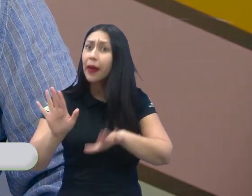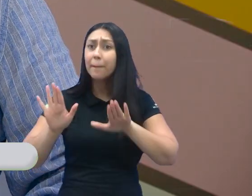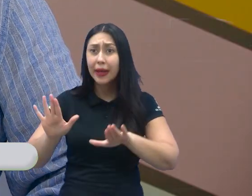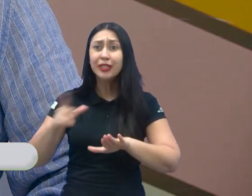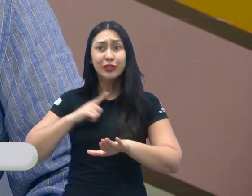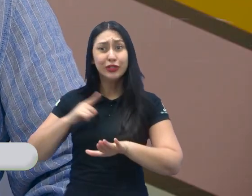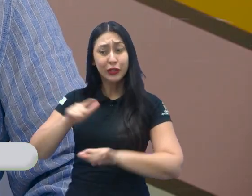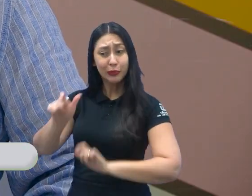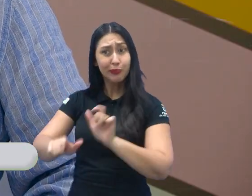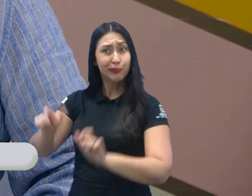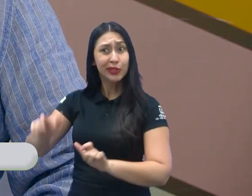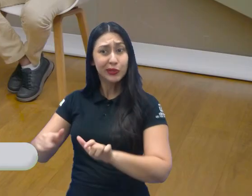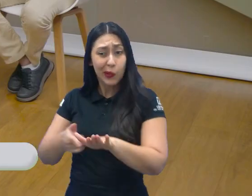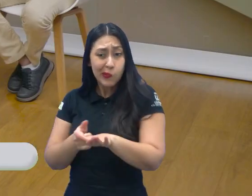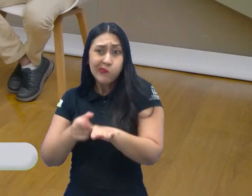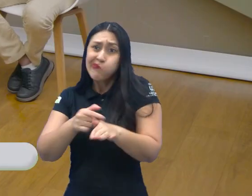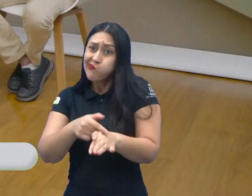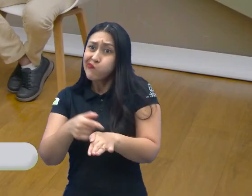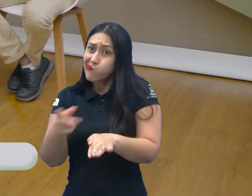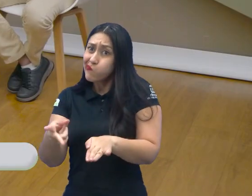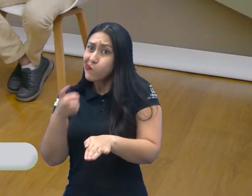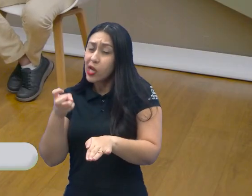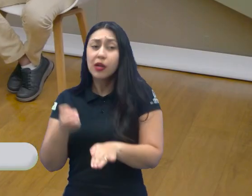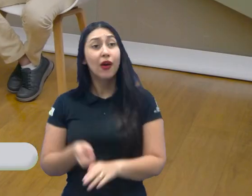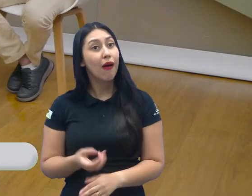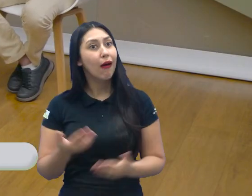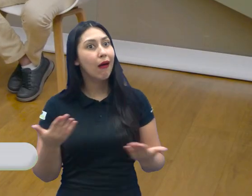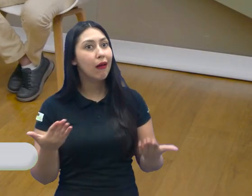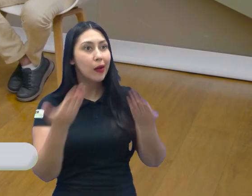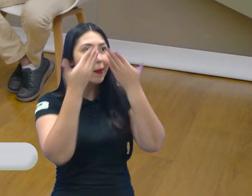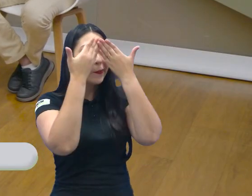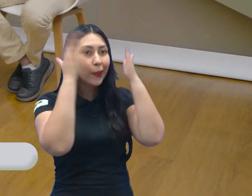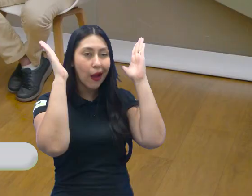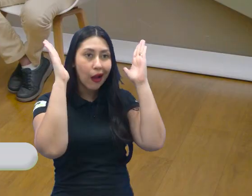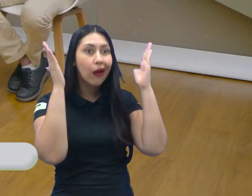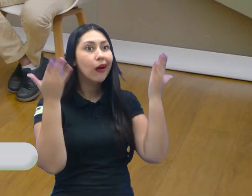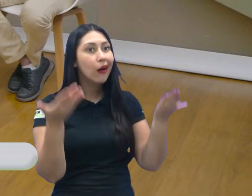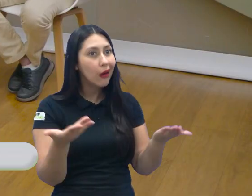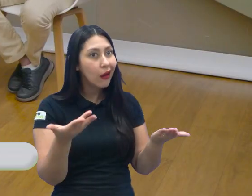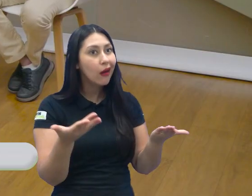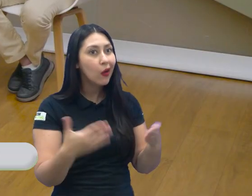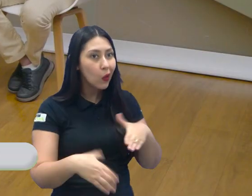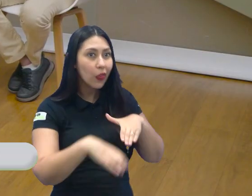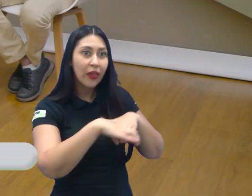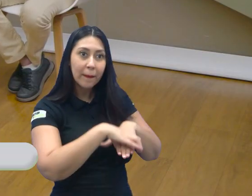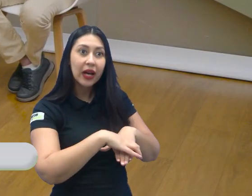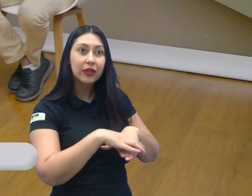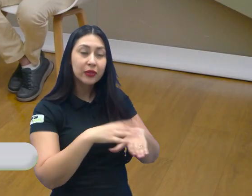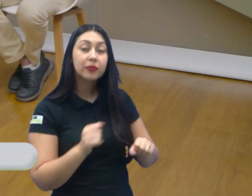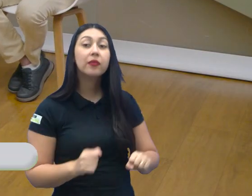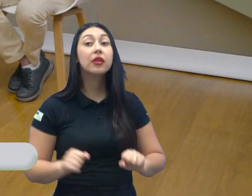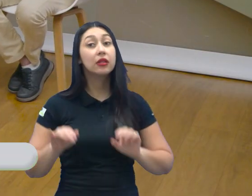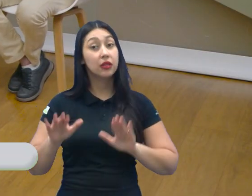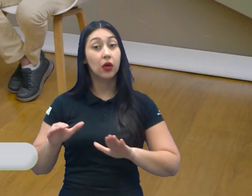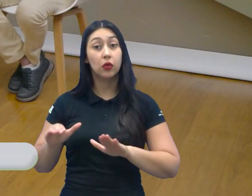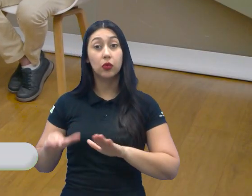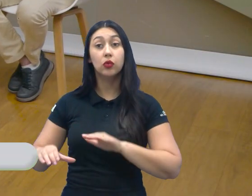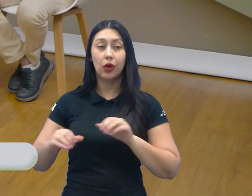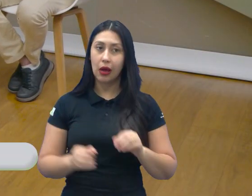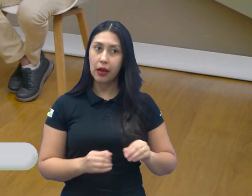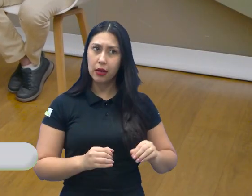com joanete. Ai, que bacana. Bom, desmistificada então essa questão de que Sim, os sapatos atrapalham, mas os sapatos, vamos dizer assim,